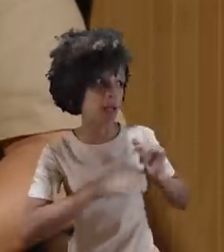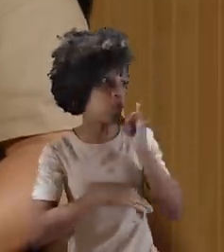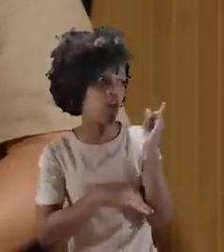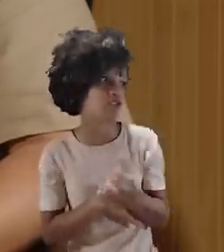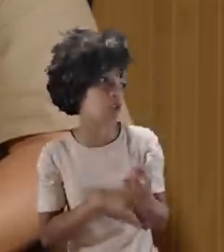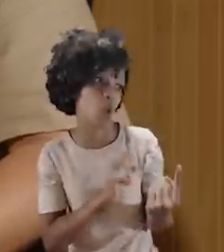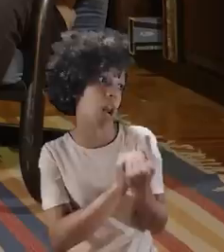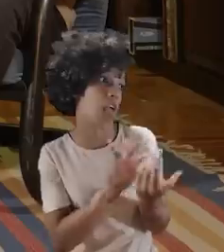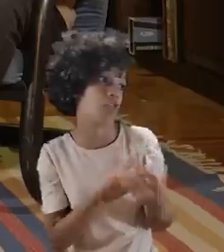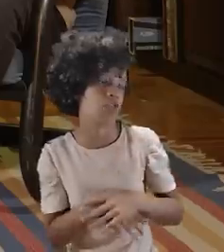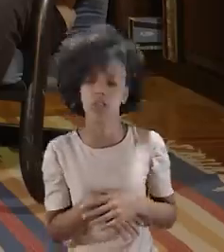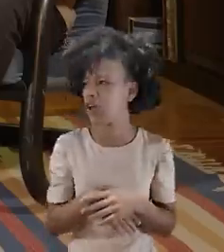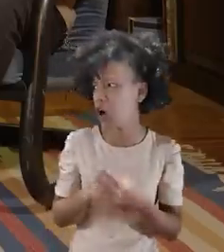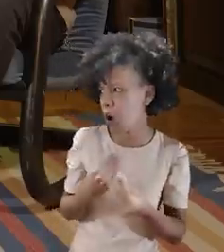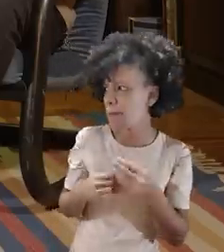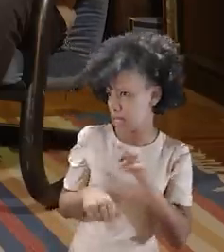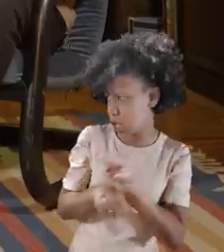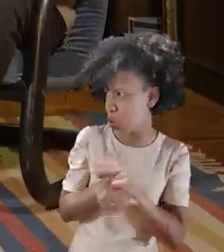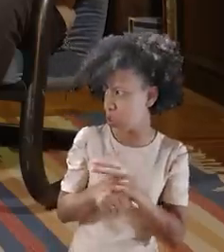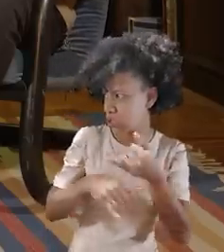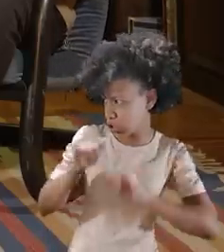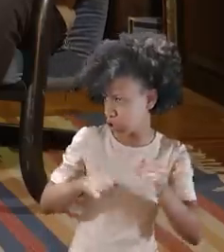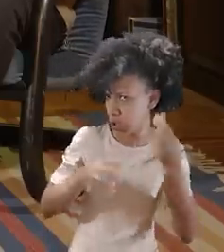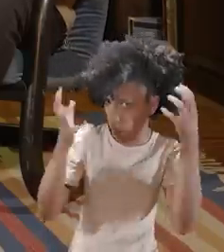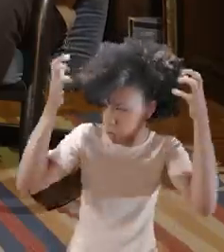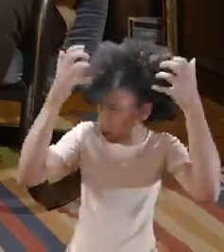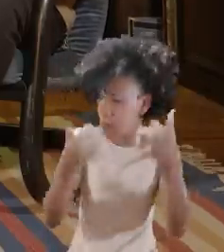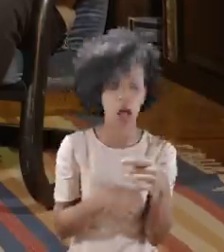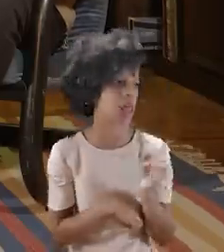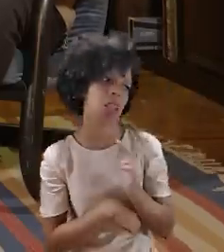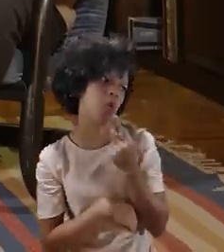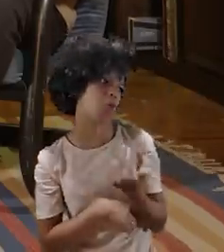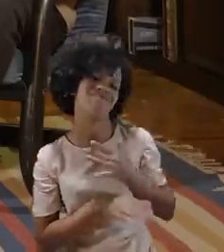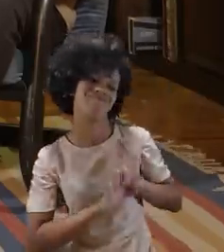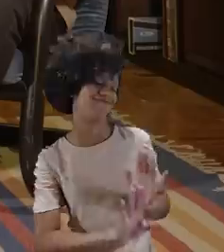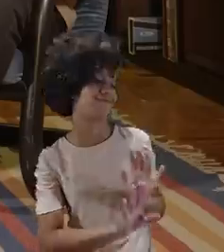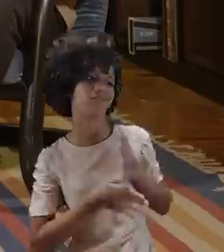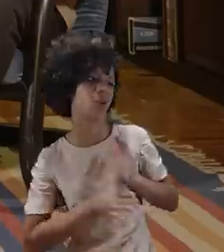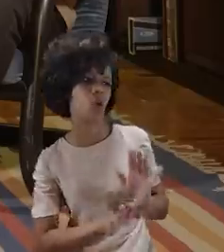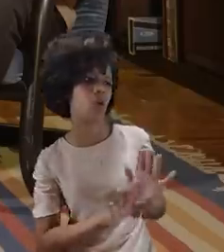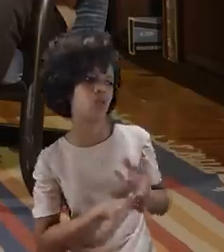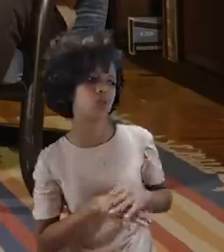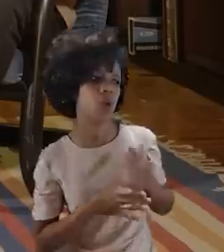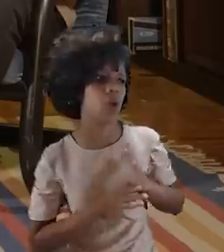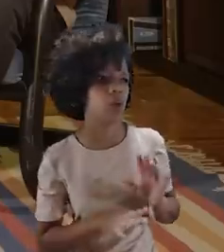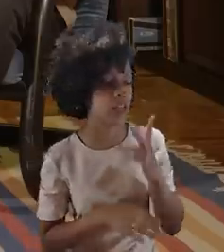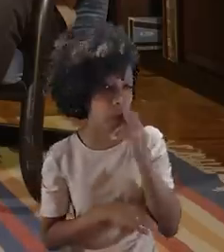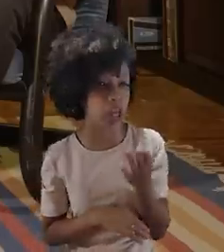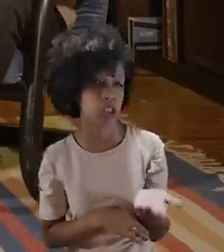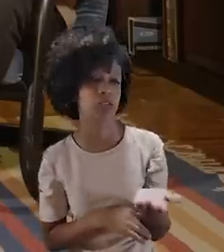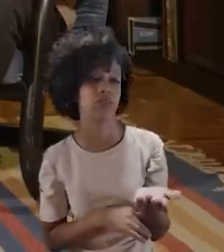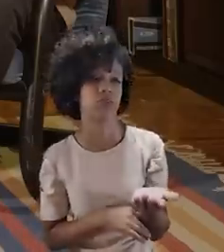interior não avisou direito e tal que cuida se cuida de química também não cuida a gente tenta não uma não gosto negócio de